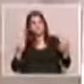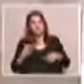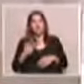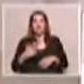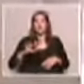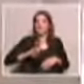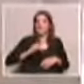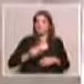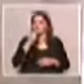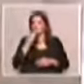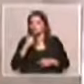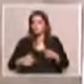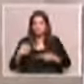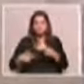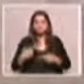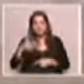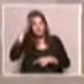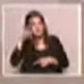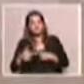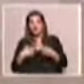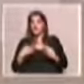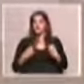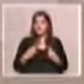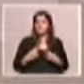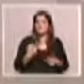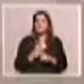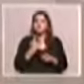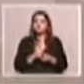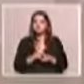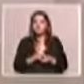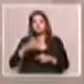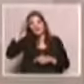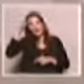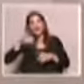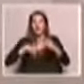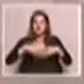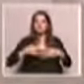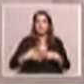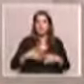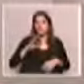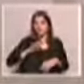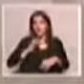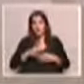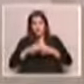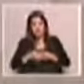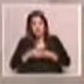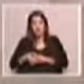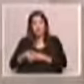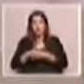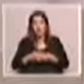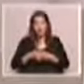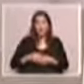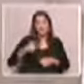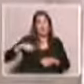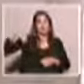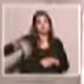queijos em várias refeições, aos laticínios. É uma coisa que eu gosto muito, é de integrar laticínios e daí os queijos em doses pequenas para andar connosco nos